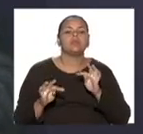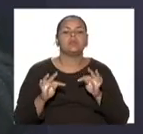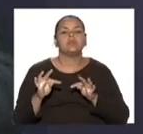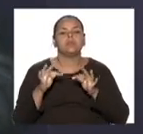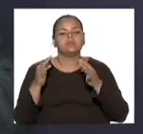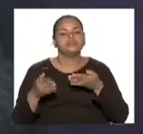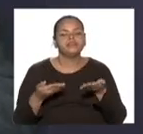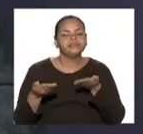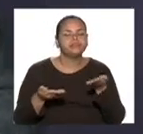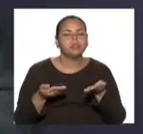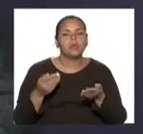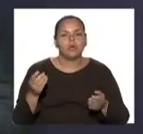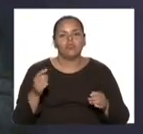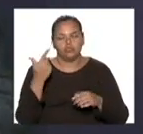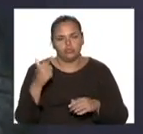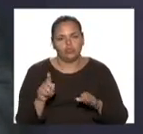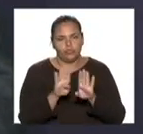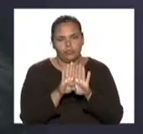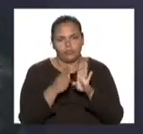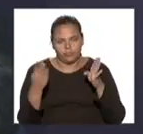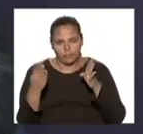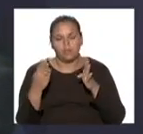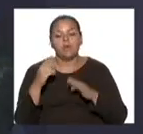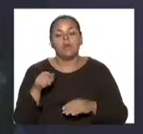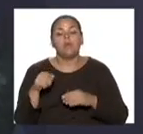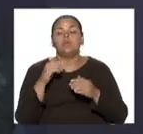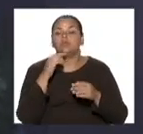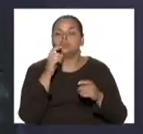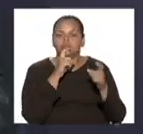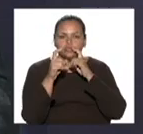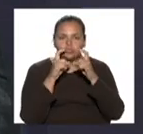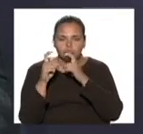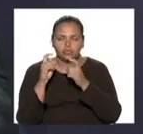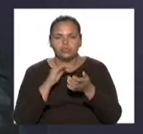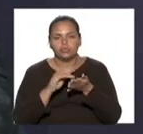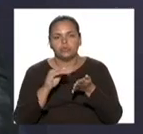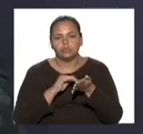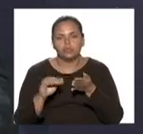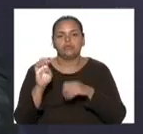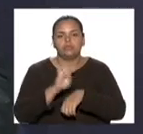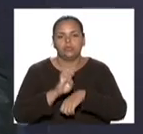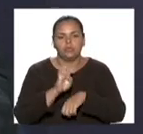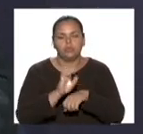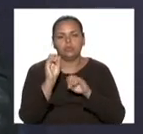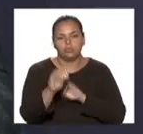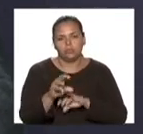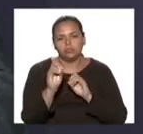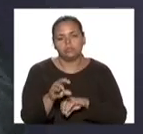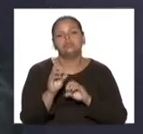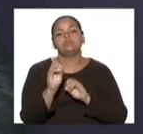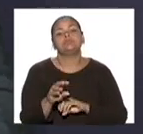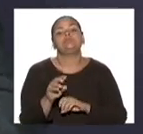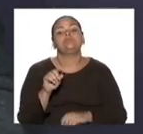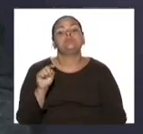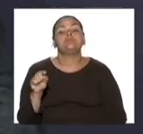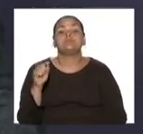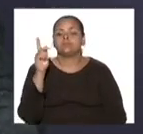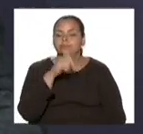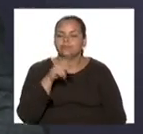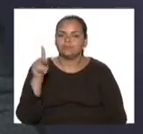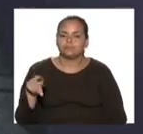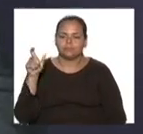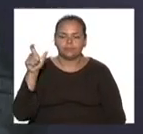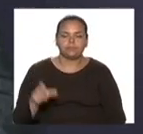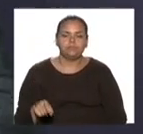para que elas possam ser reabertas? Então ele está numa discussão com a Secretaria de Estado de Educação para utilizar